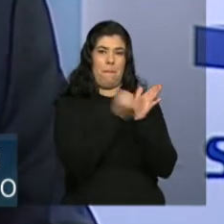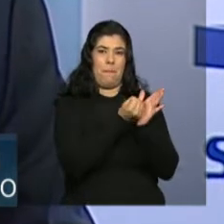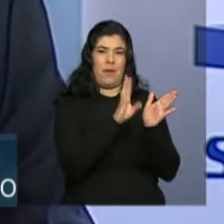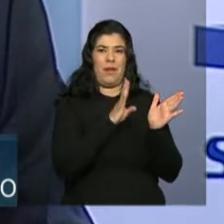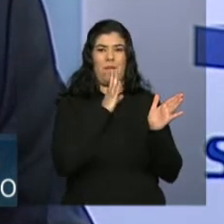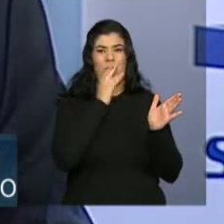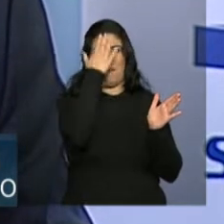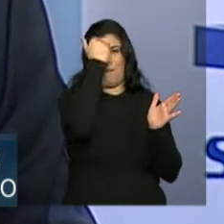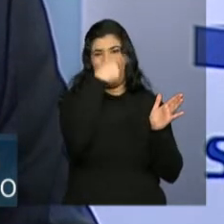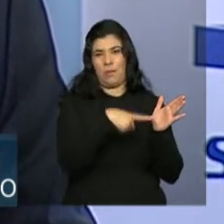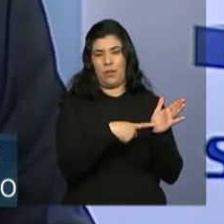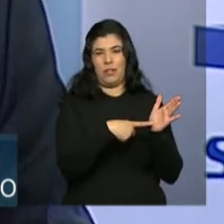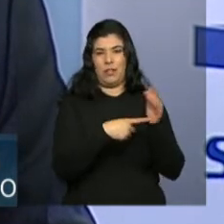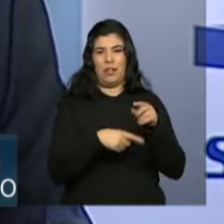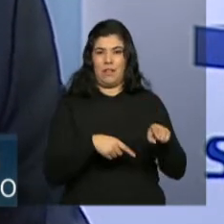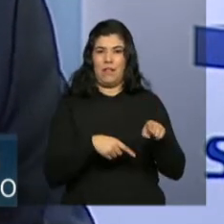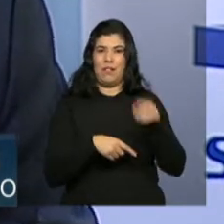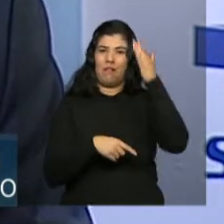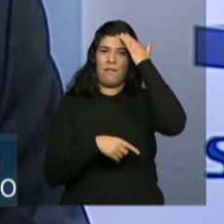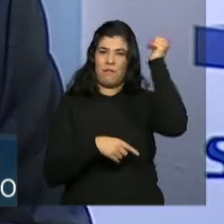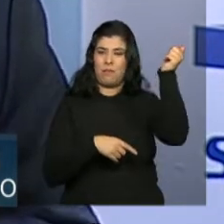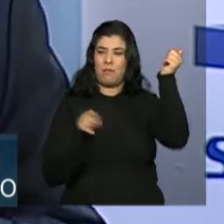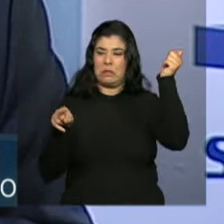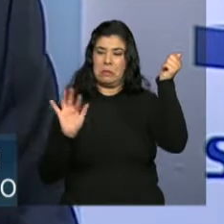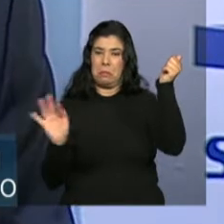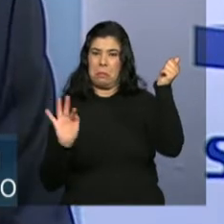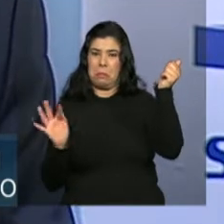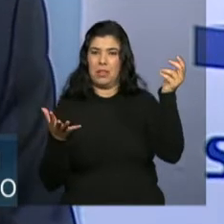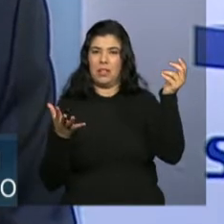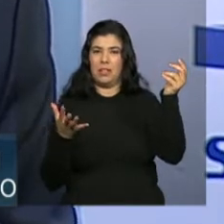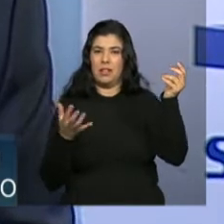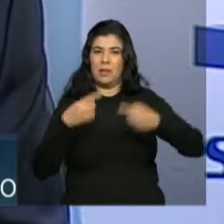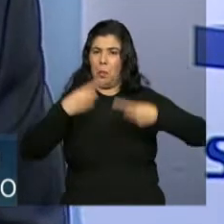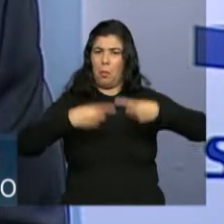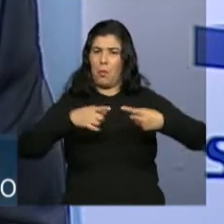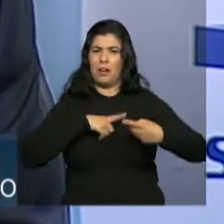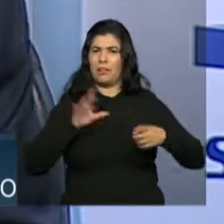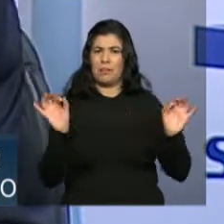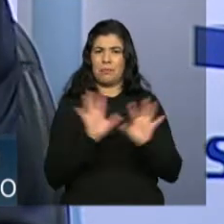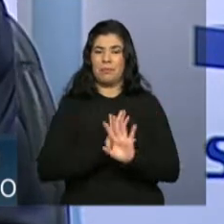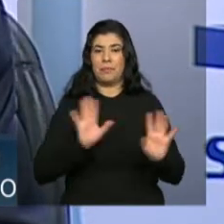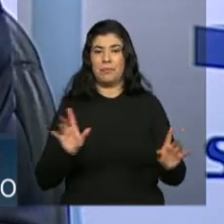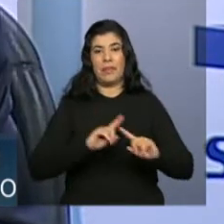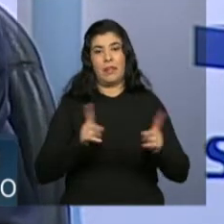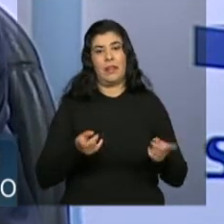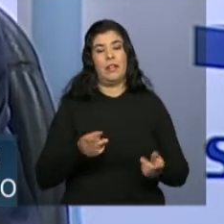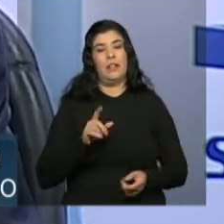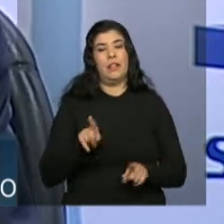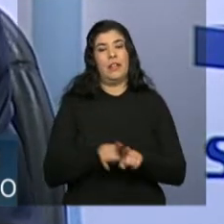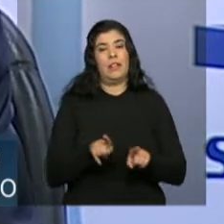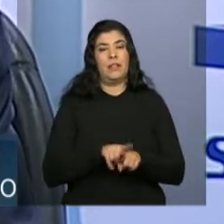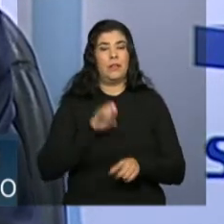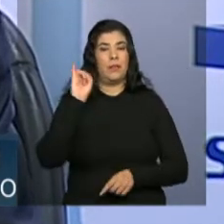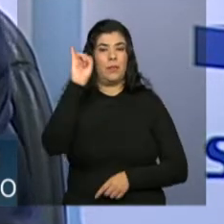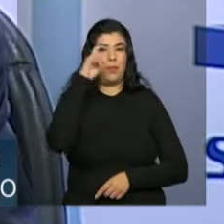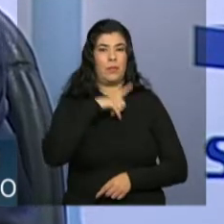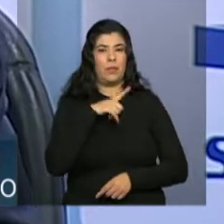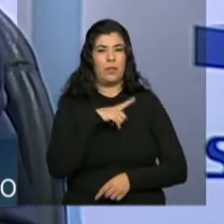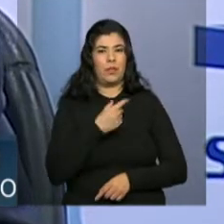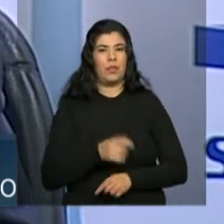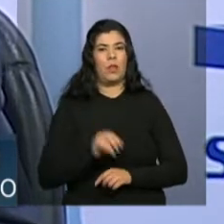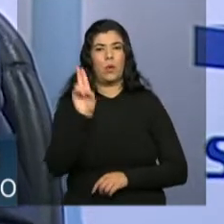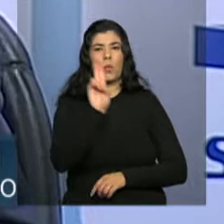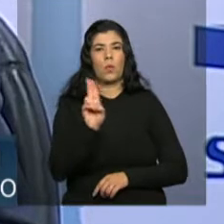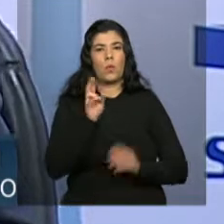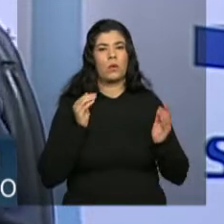dizer que só porque tem genérico já tá a concorrência ta pronto então a gente tá só utilizar ao invés